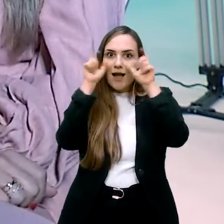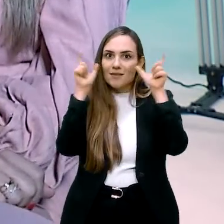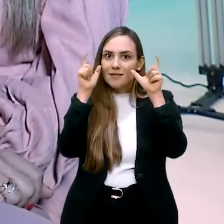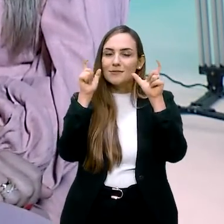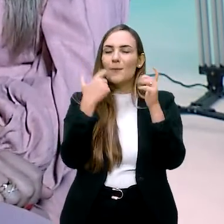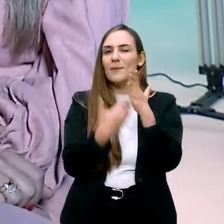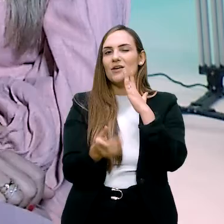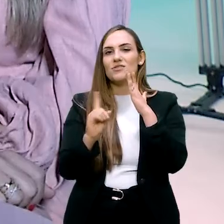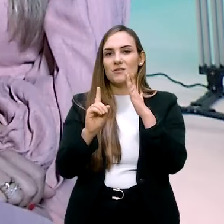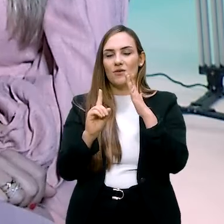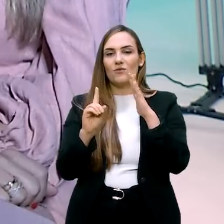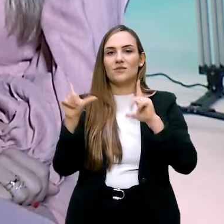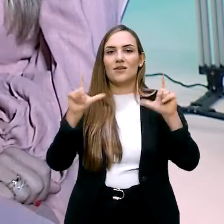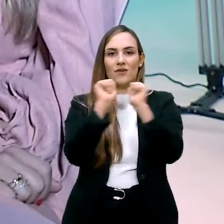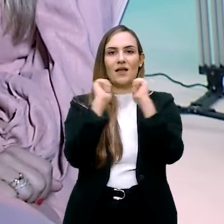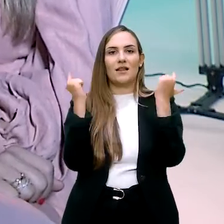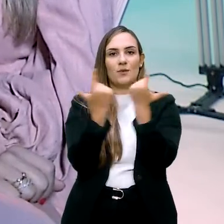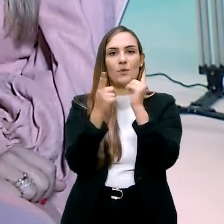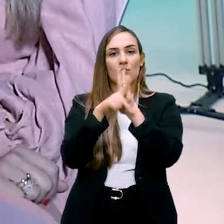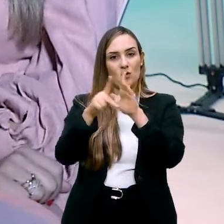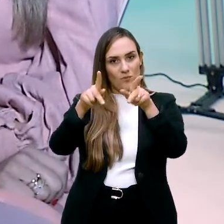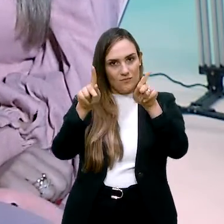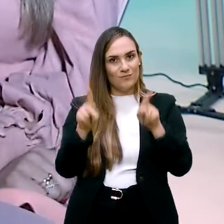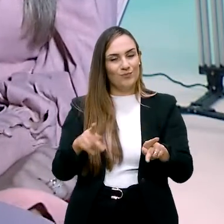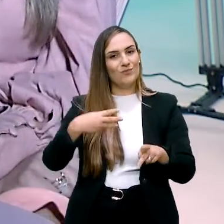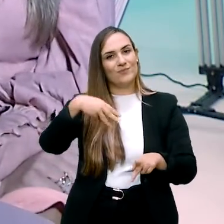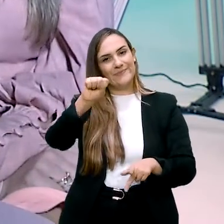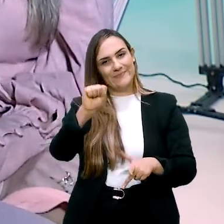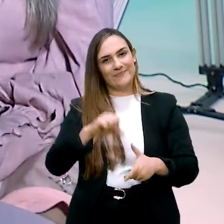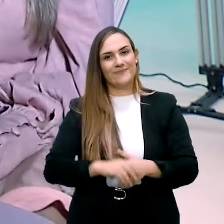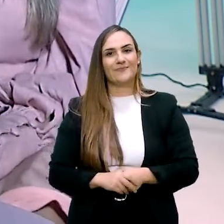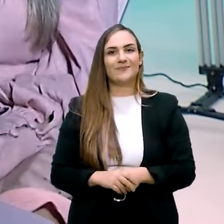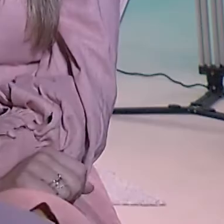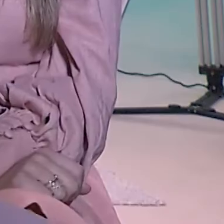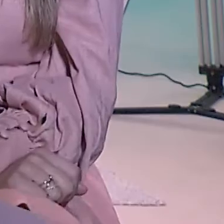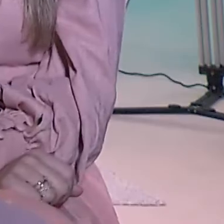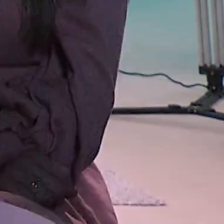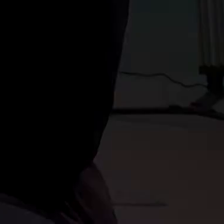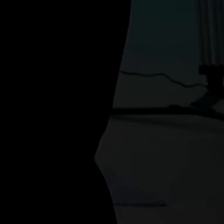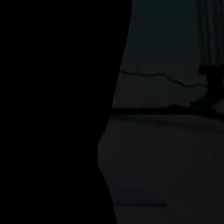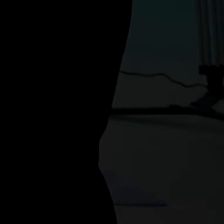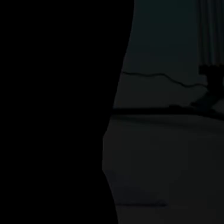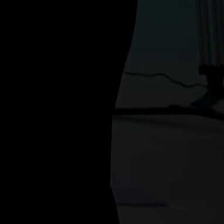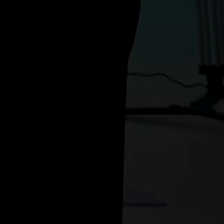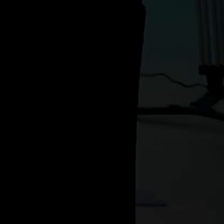ligados, fiquem com a gente. TV Alemes, 20 anos. A TV da gente, de MS.